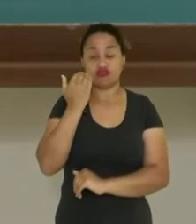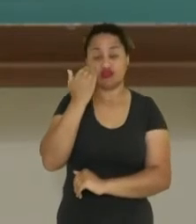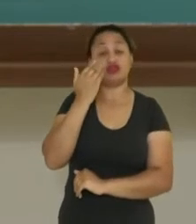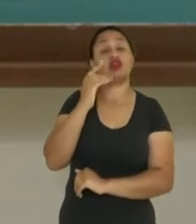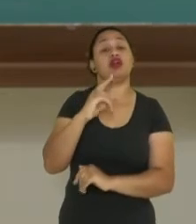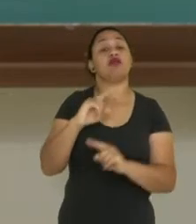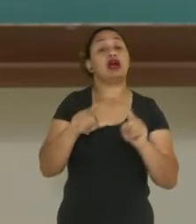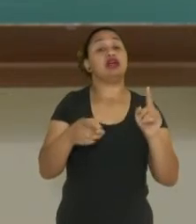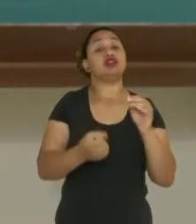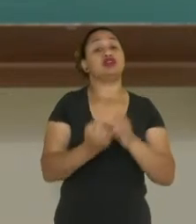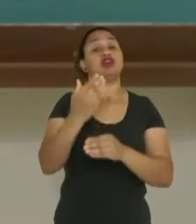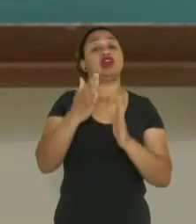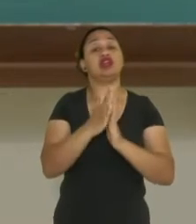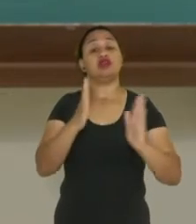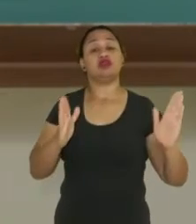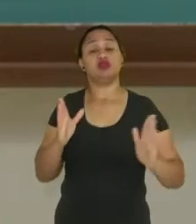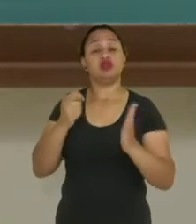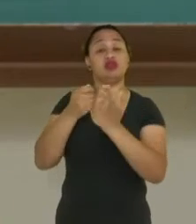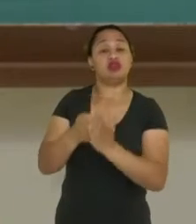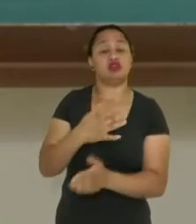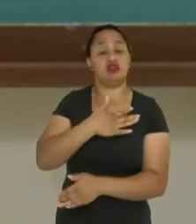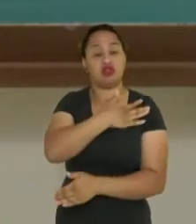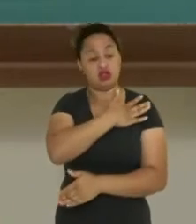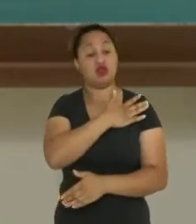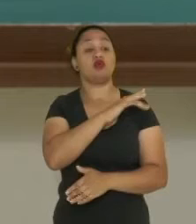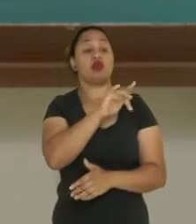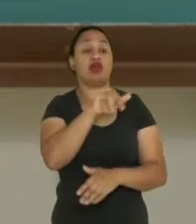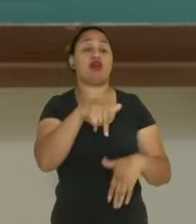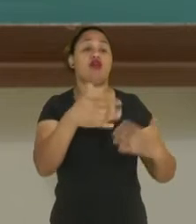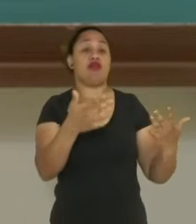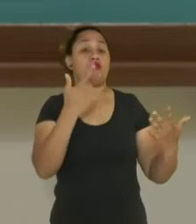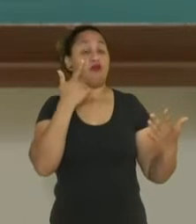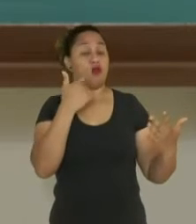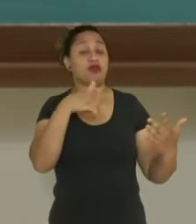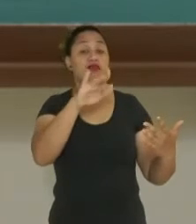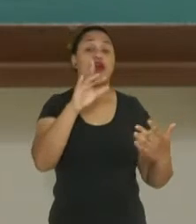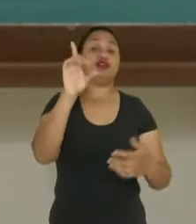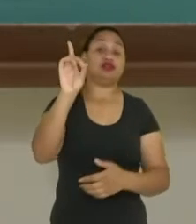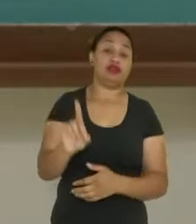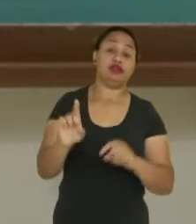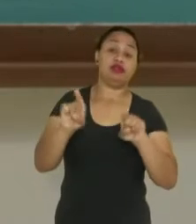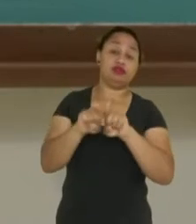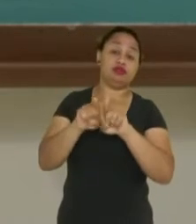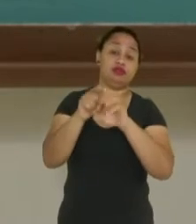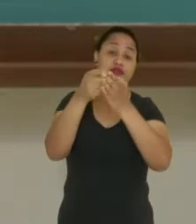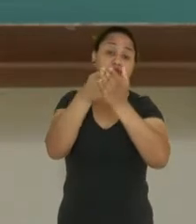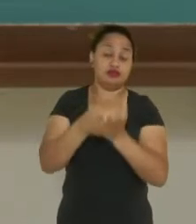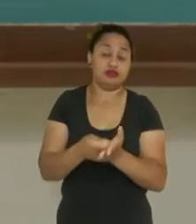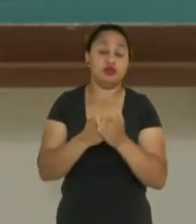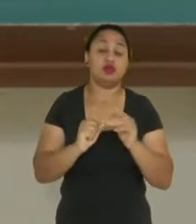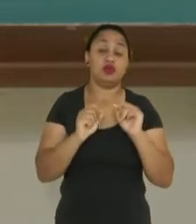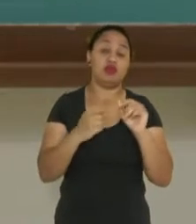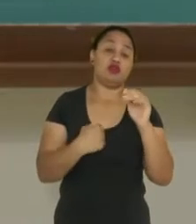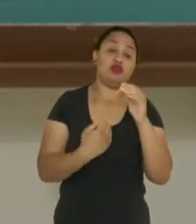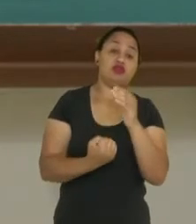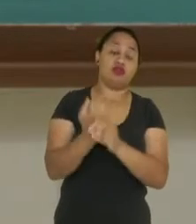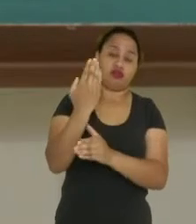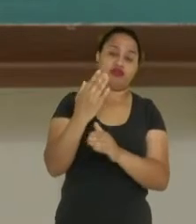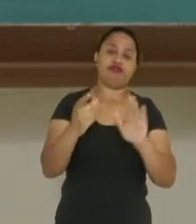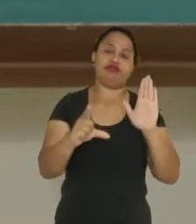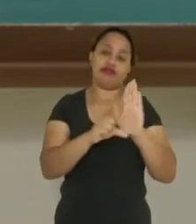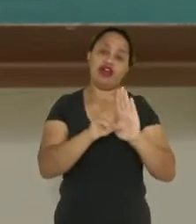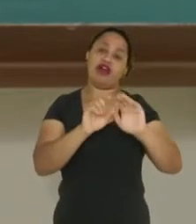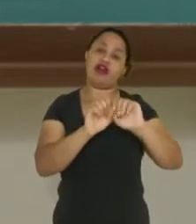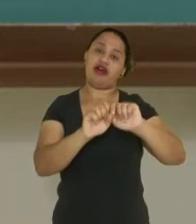Então, prevendo mais direitos e também deveres para os adolescentes e crianças, foi criado esse estatuto, claro que